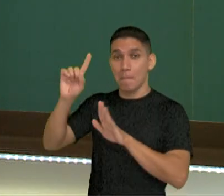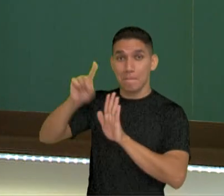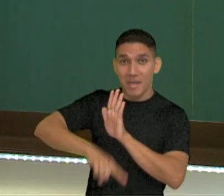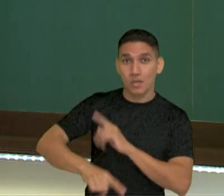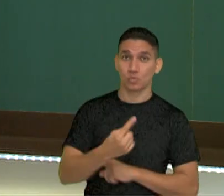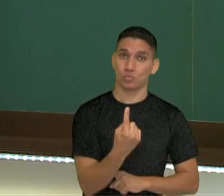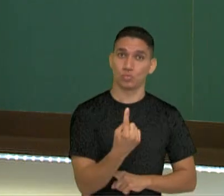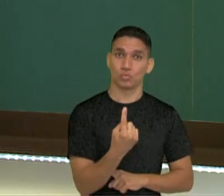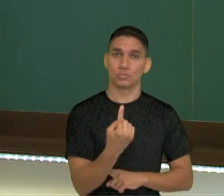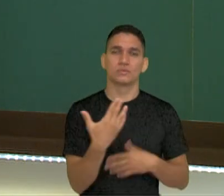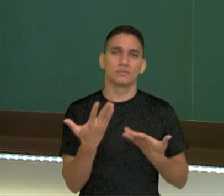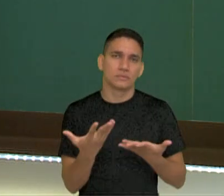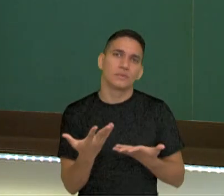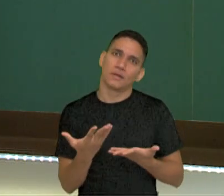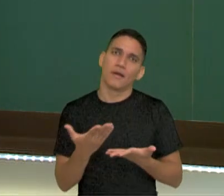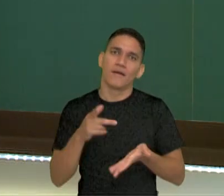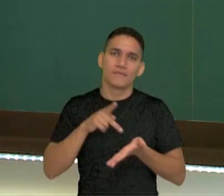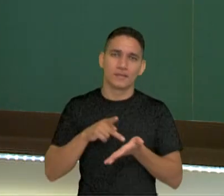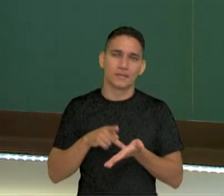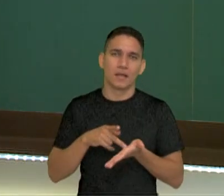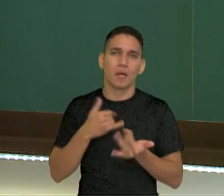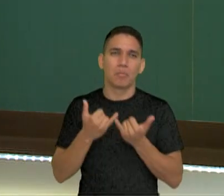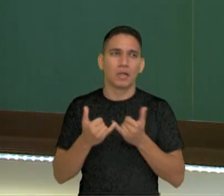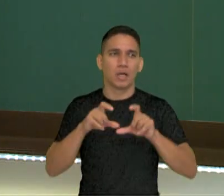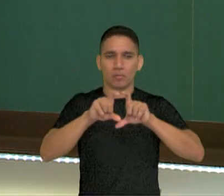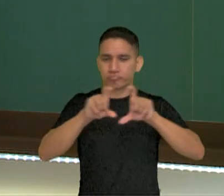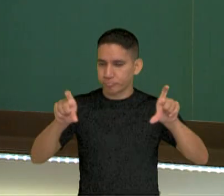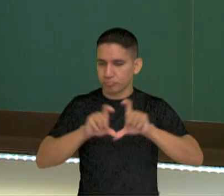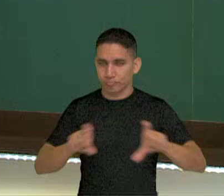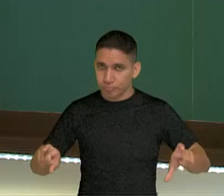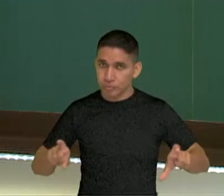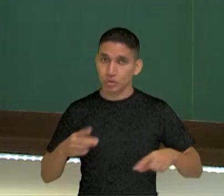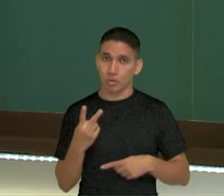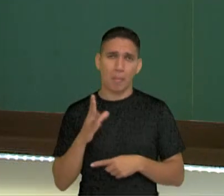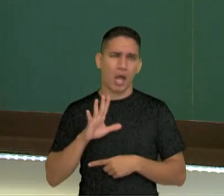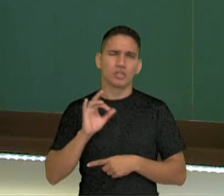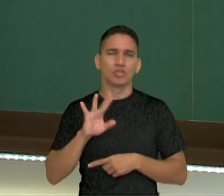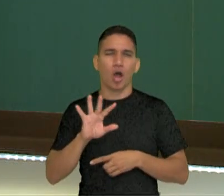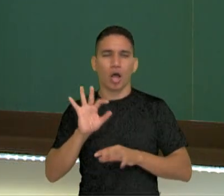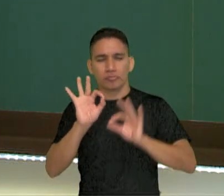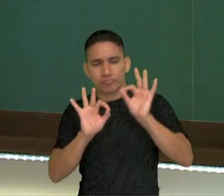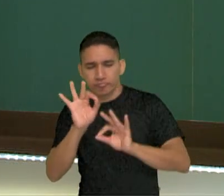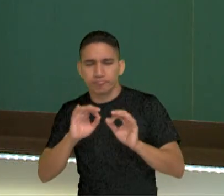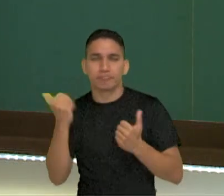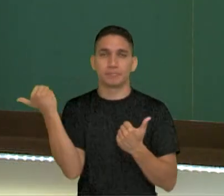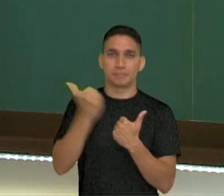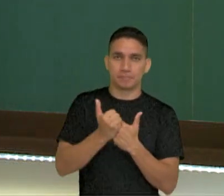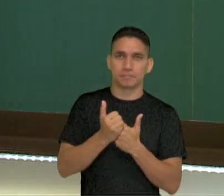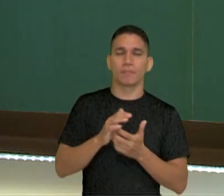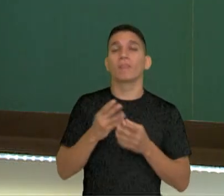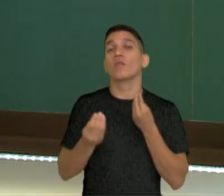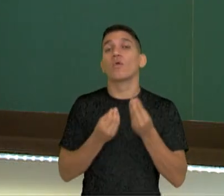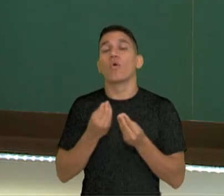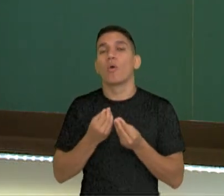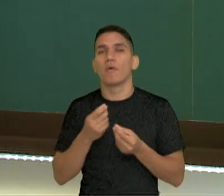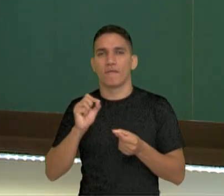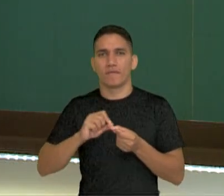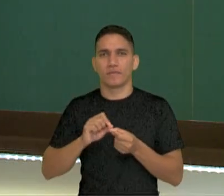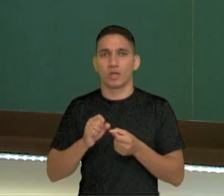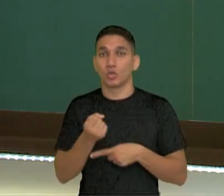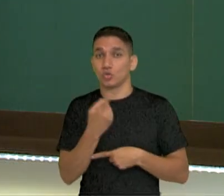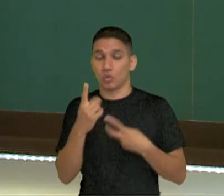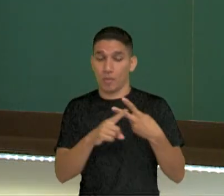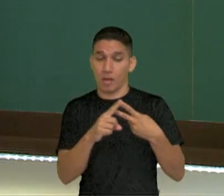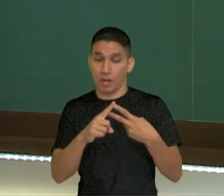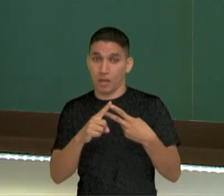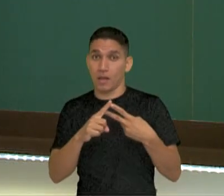Tá? Então, na verdade, parece duas fórmulas aqui, mas é uma só, né? É só manipular a fórmula ali. Então, número de alelos, número de fenótipos menos